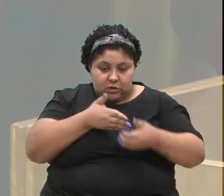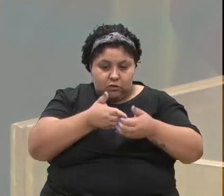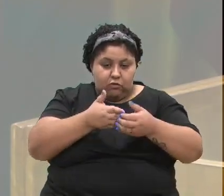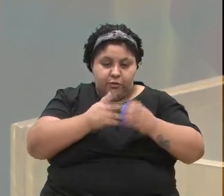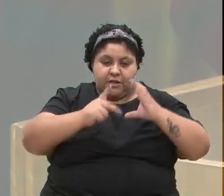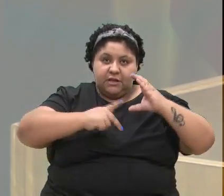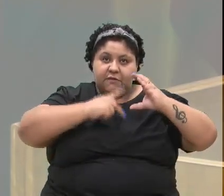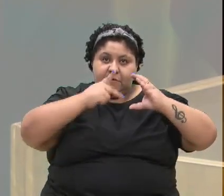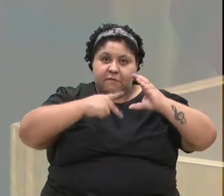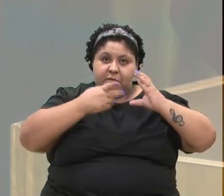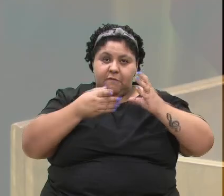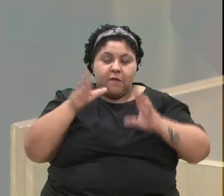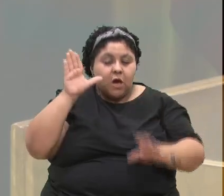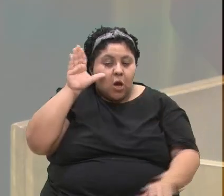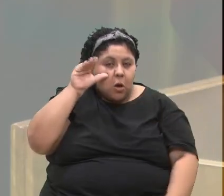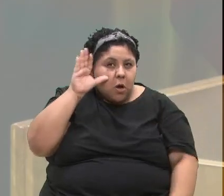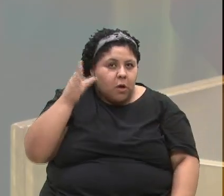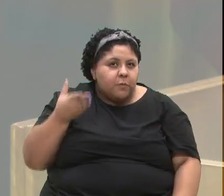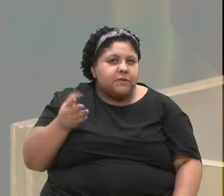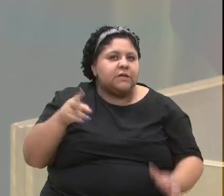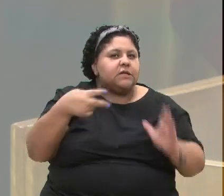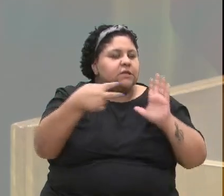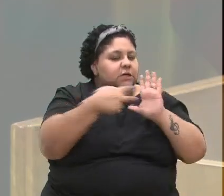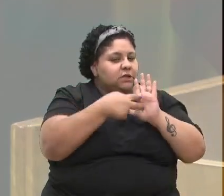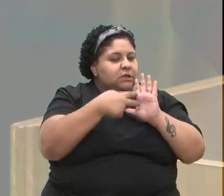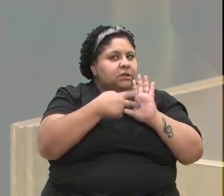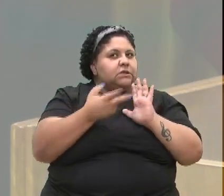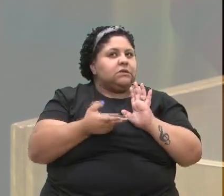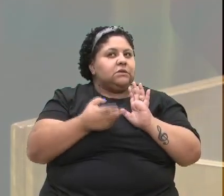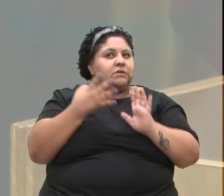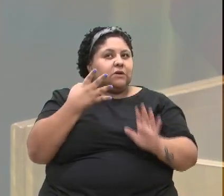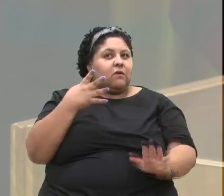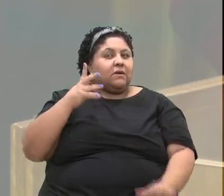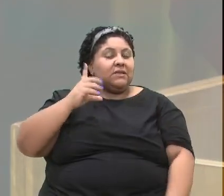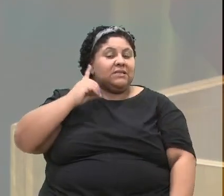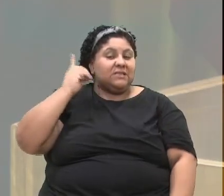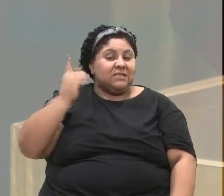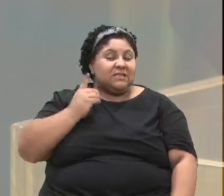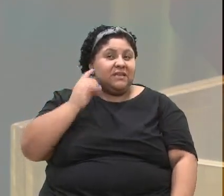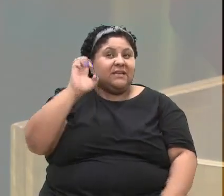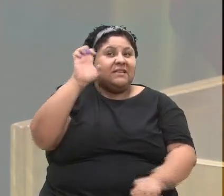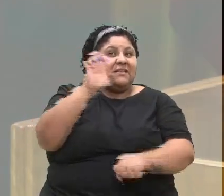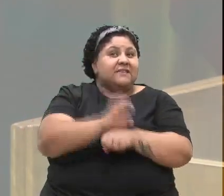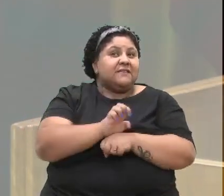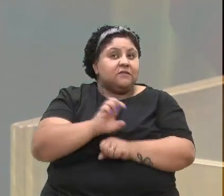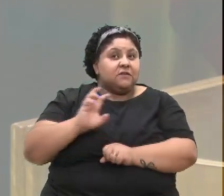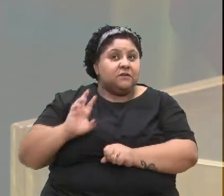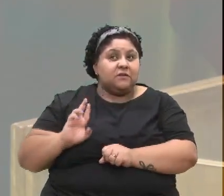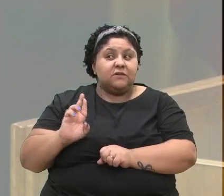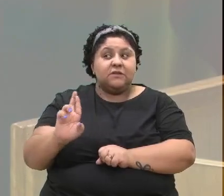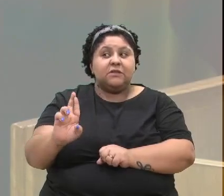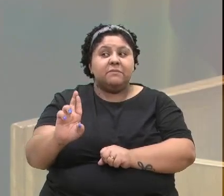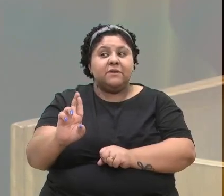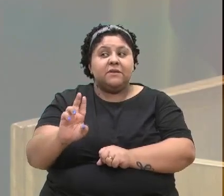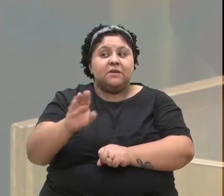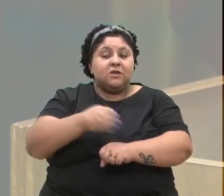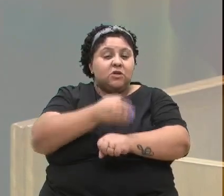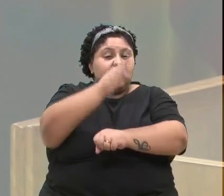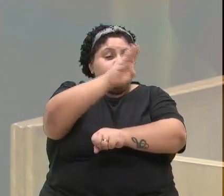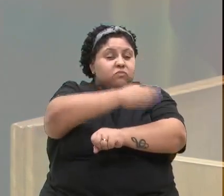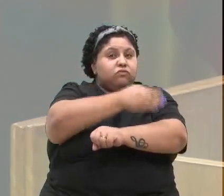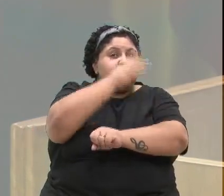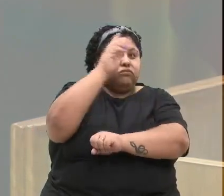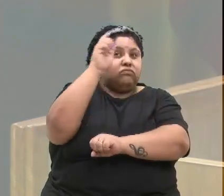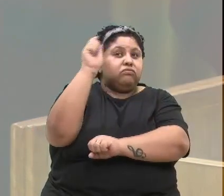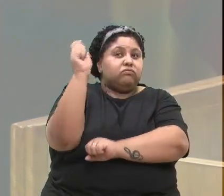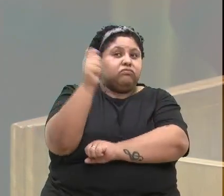Câmara observem fiquem atentos aos quatro deputados estaduais que representam a Serra Gaúcha e o estado